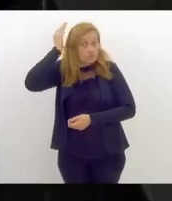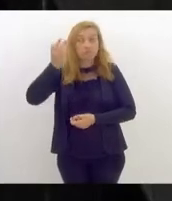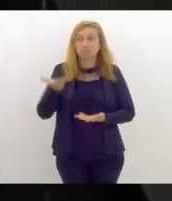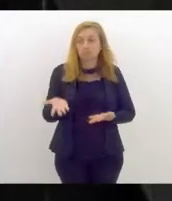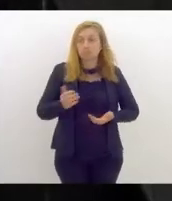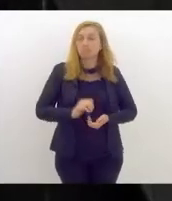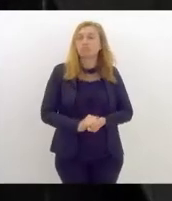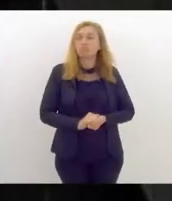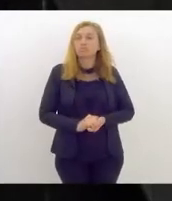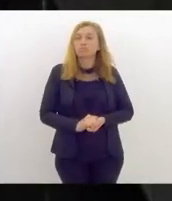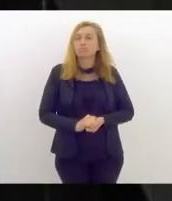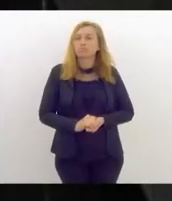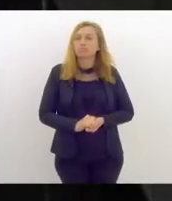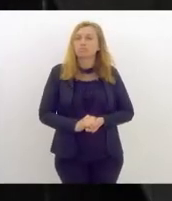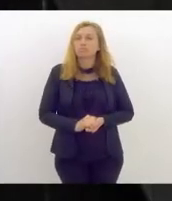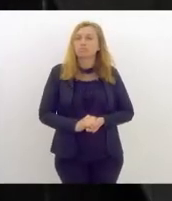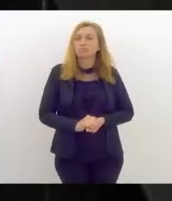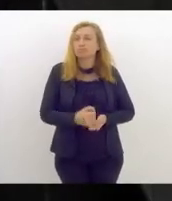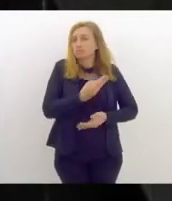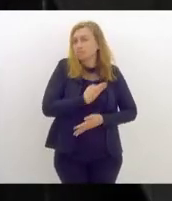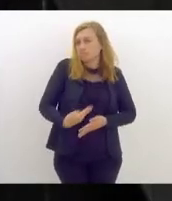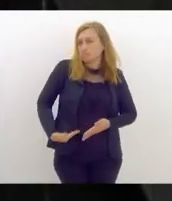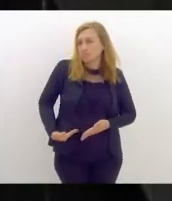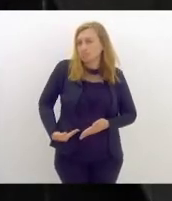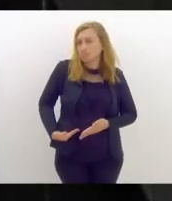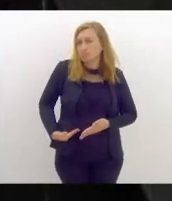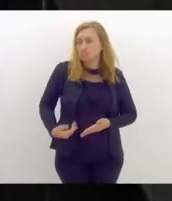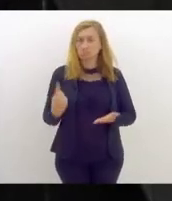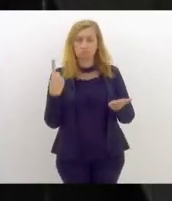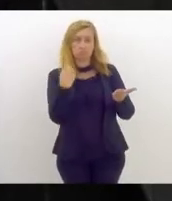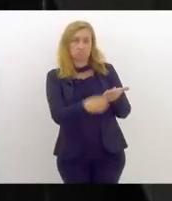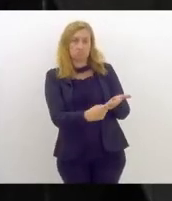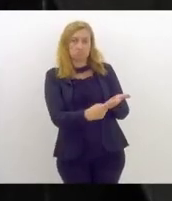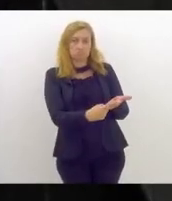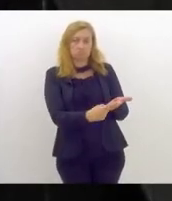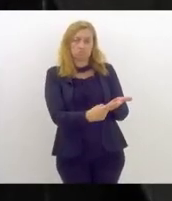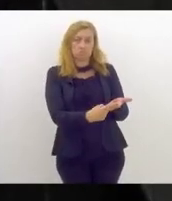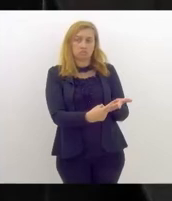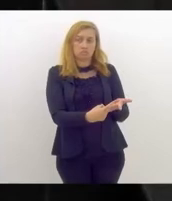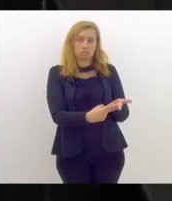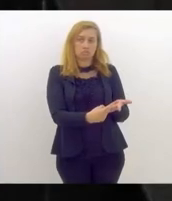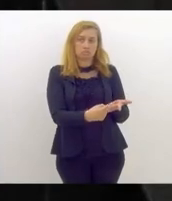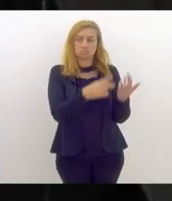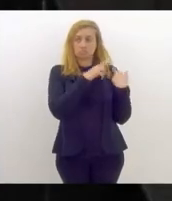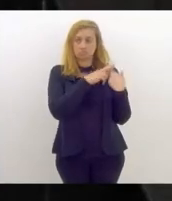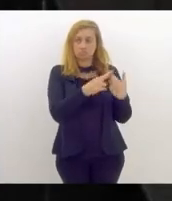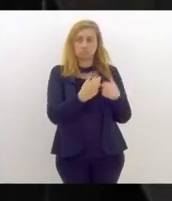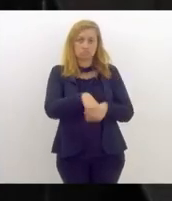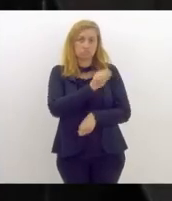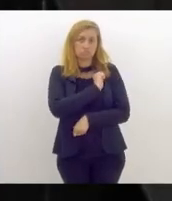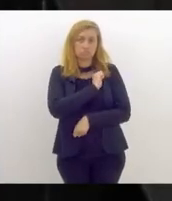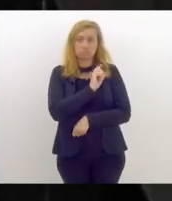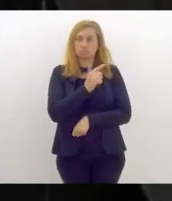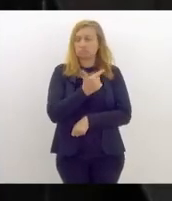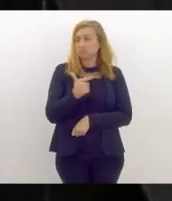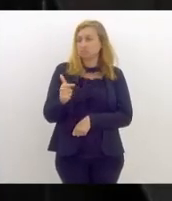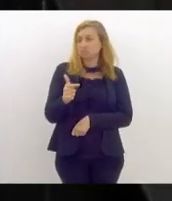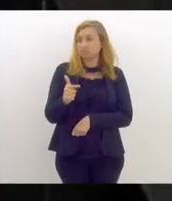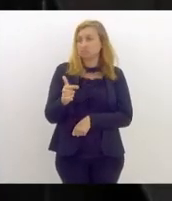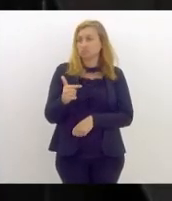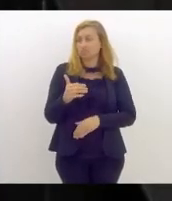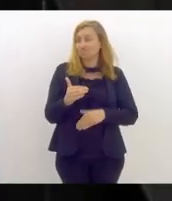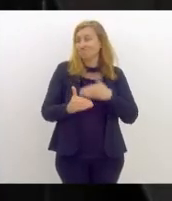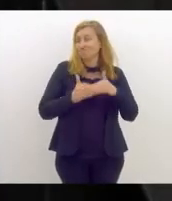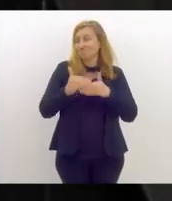medida deveria ser considerado como governo muito comprometido com a com a responsabilidade fiscal não houve nenhum crescimento